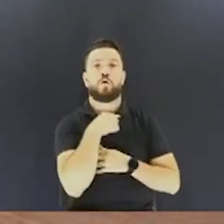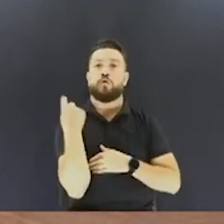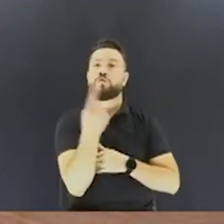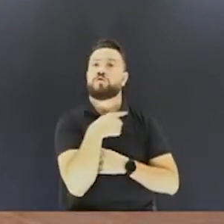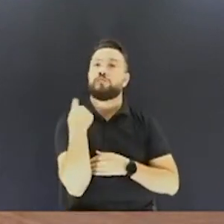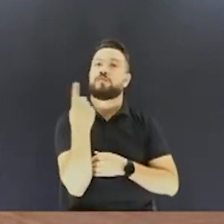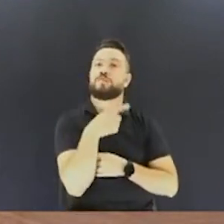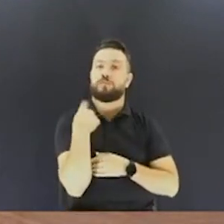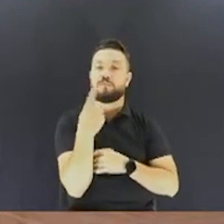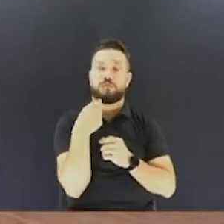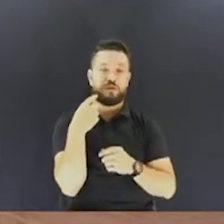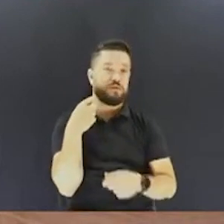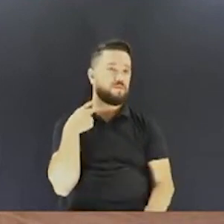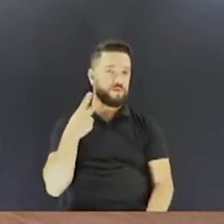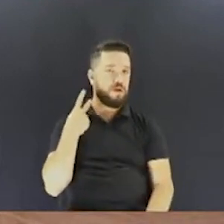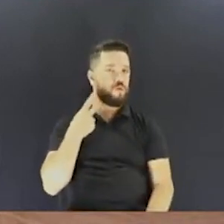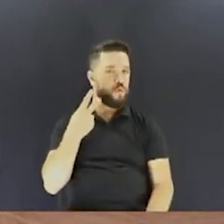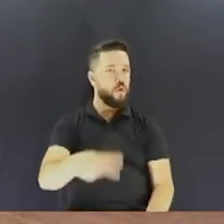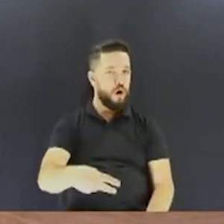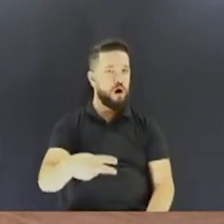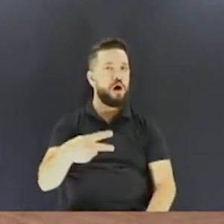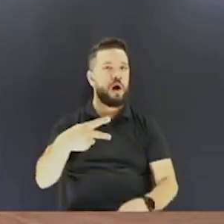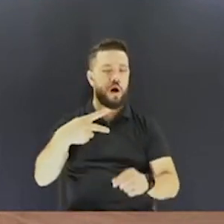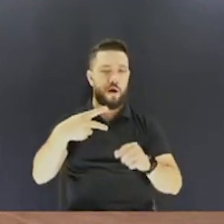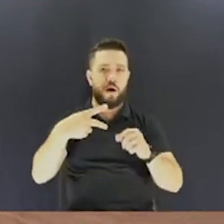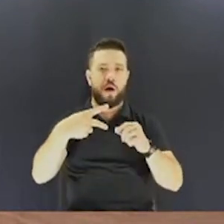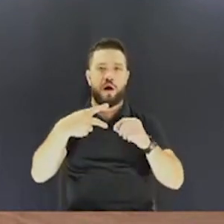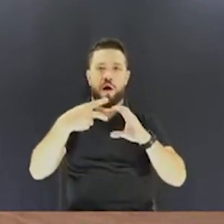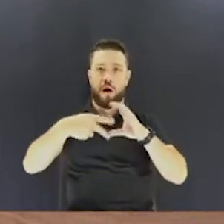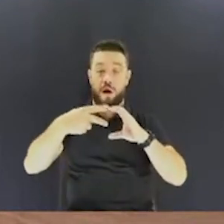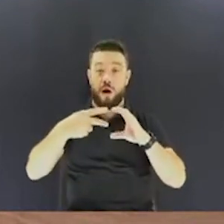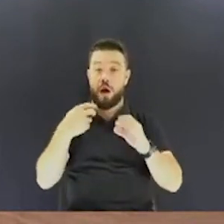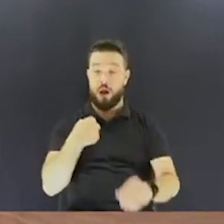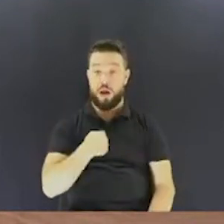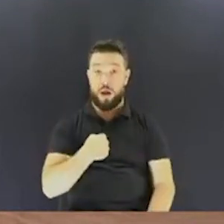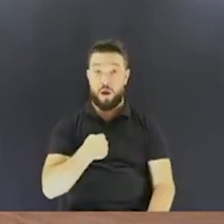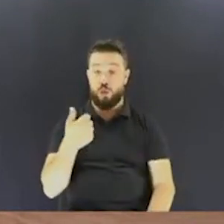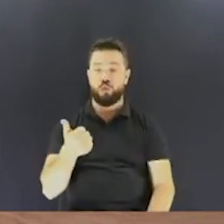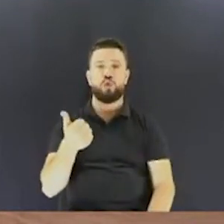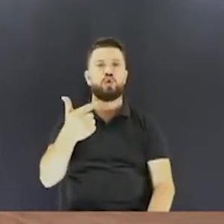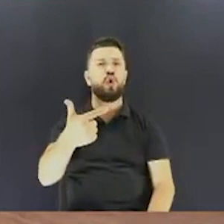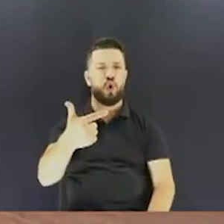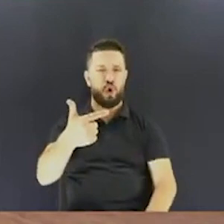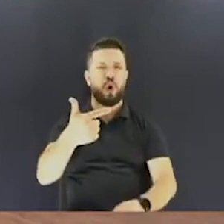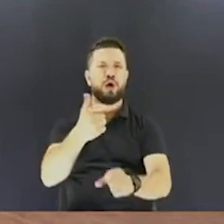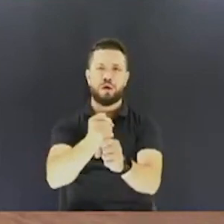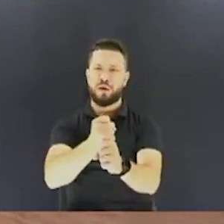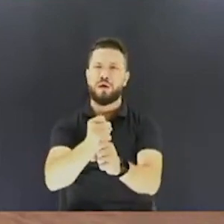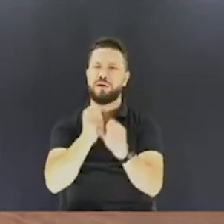como vereador dessa casa, que sou, esse ano completo 12 anos como vereador aqui da cidade de Curitiba,